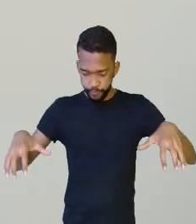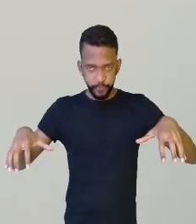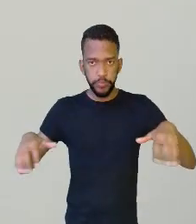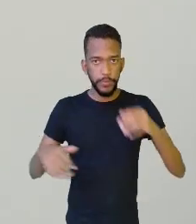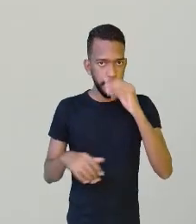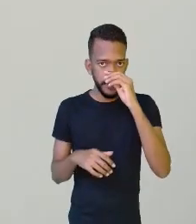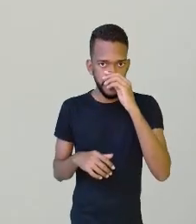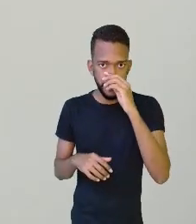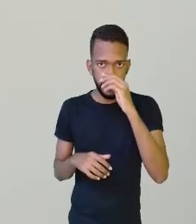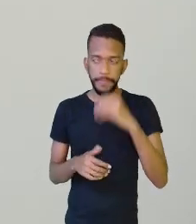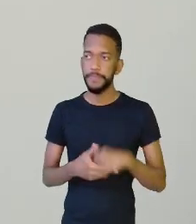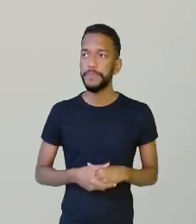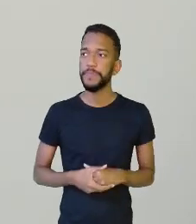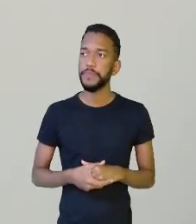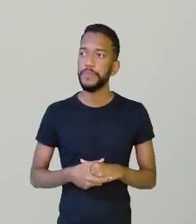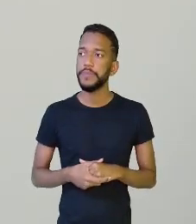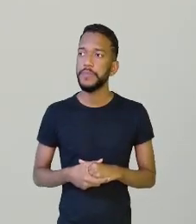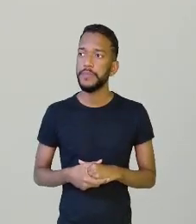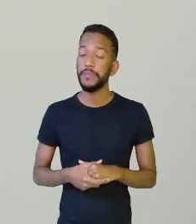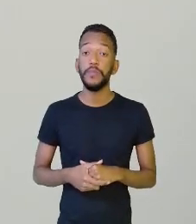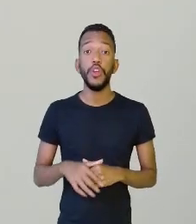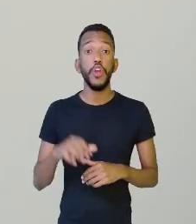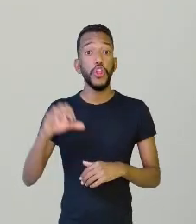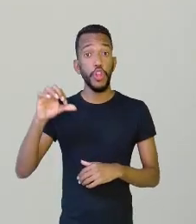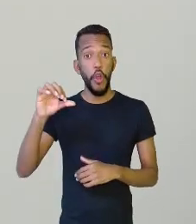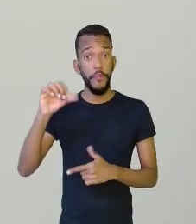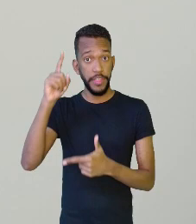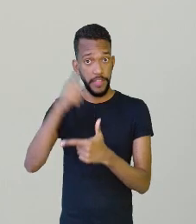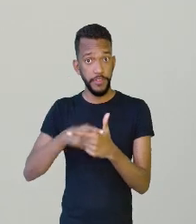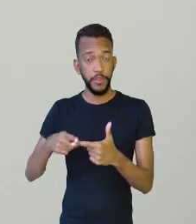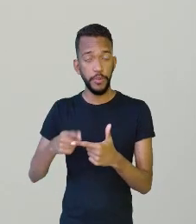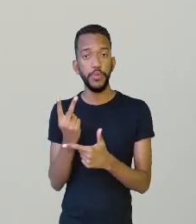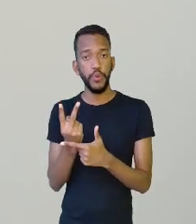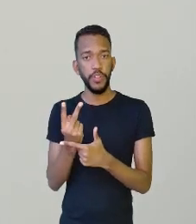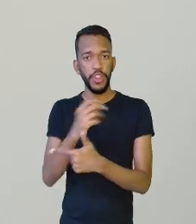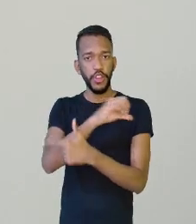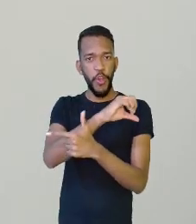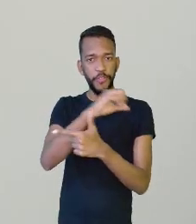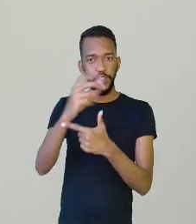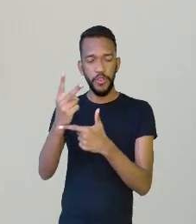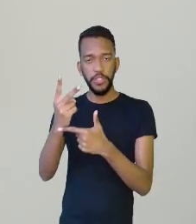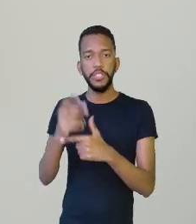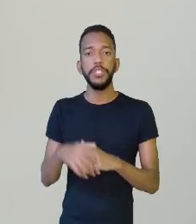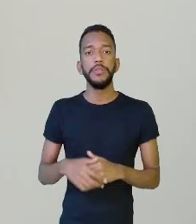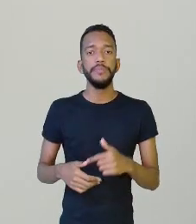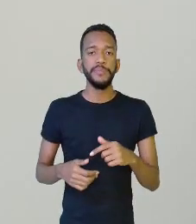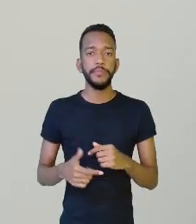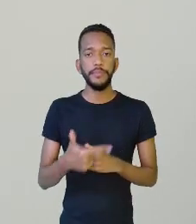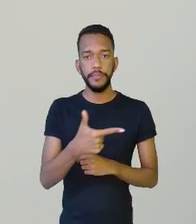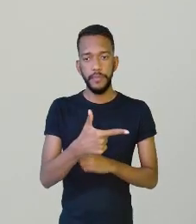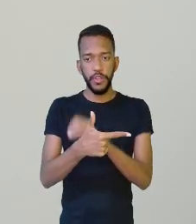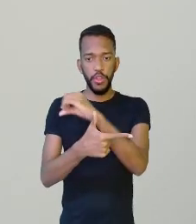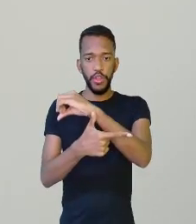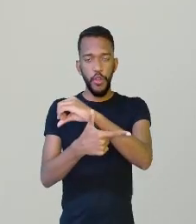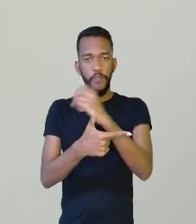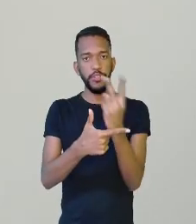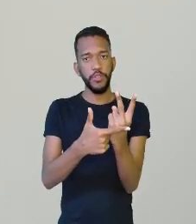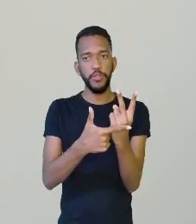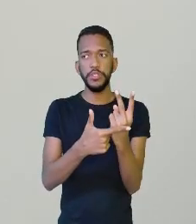beleza? 9 dividido por 2. Que número a gente consegue multiplicar por 2